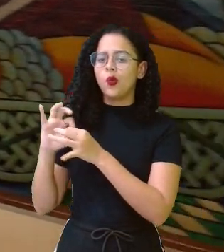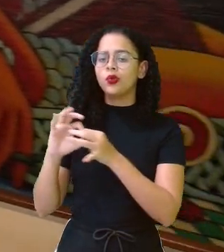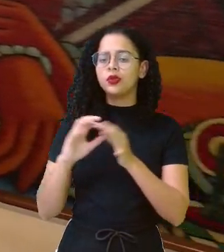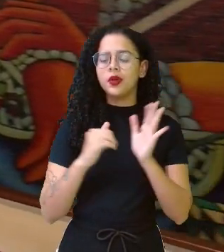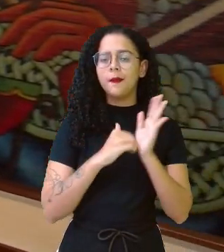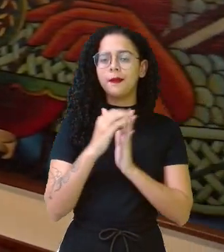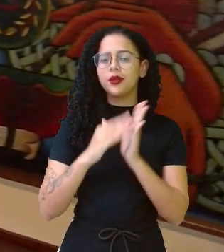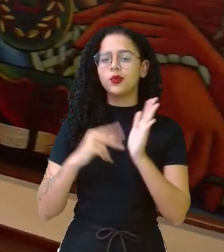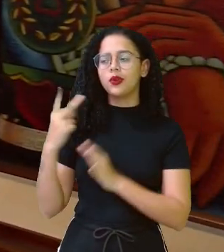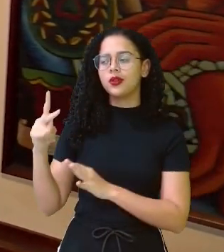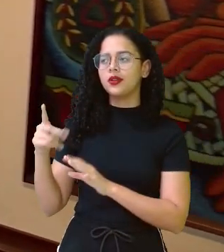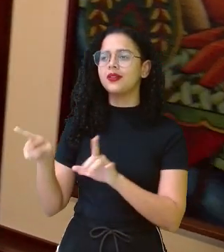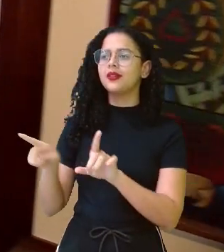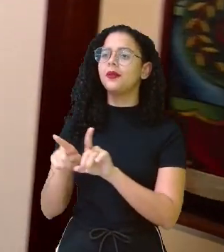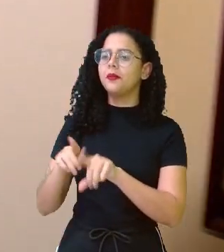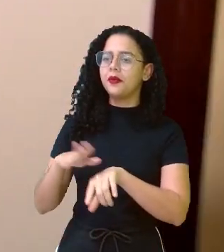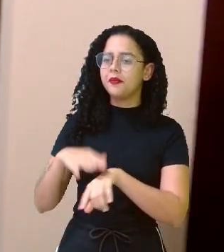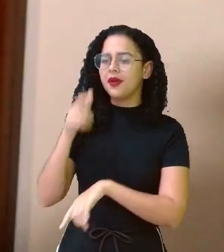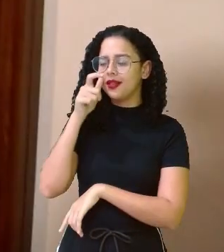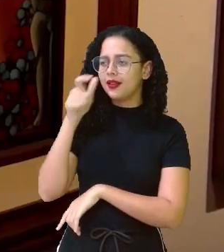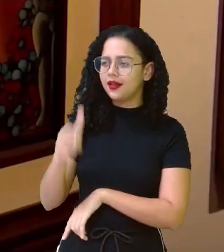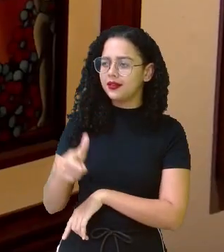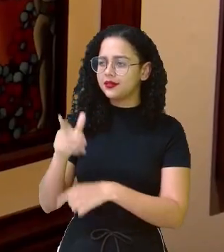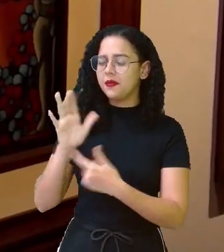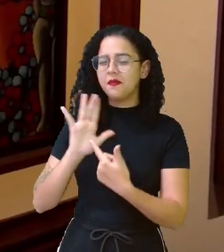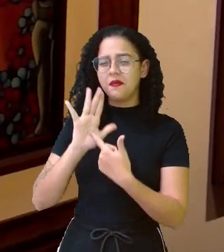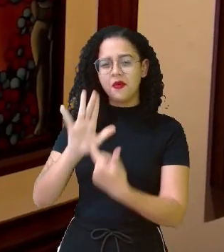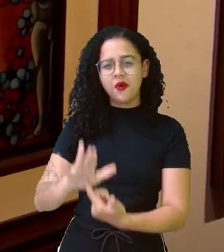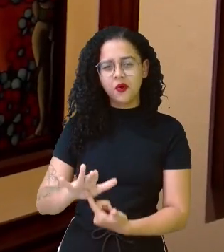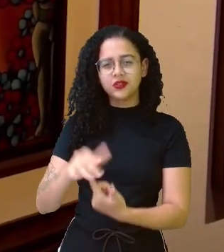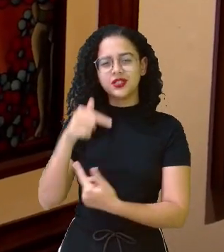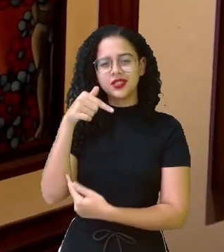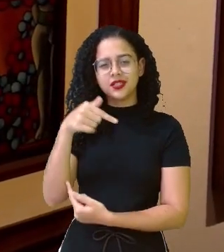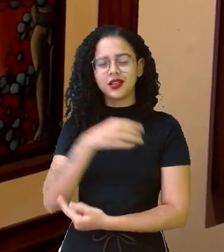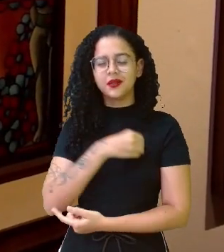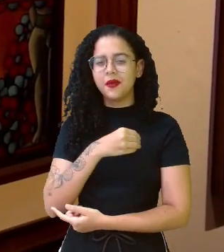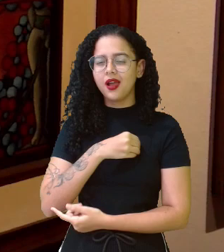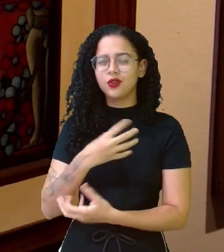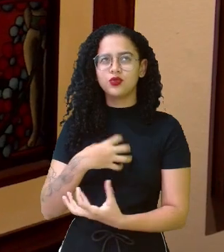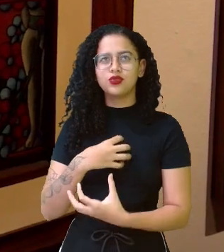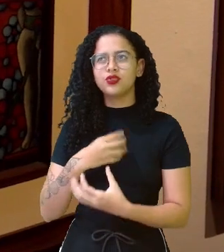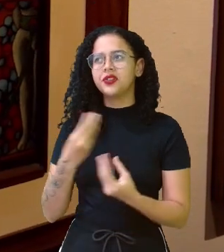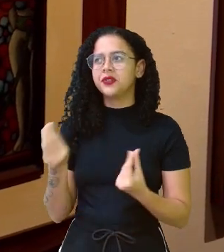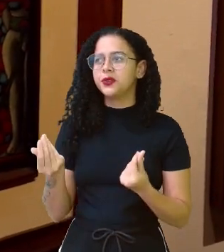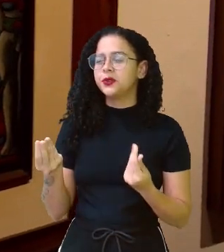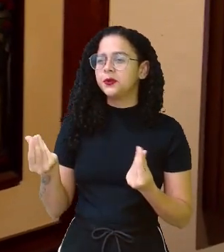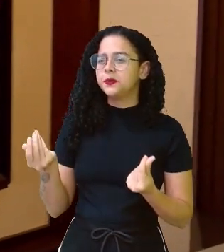E o mais interessante, ele retrata essa questão desses sete pecados de uma forma